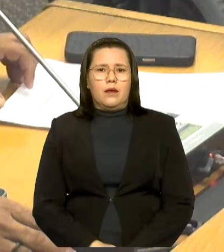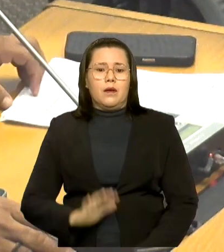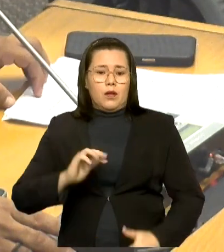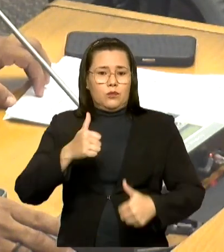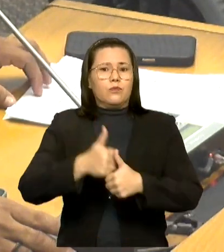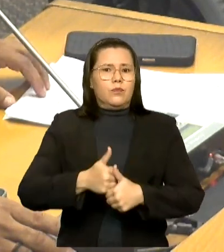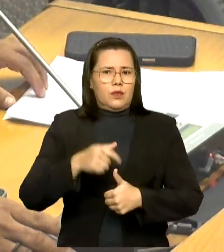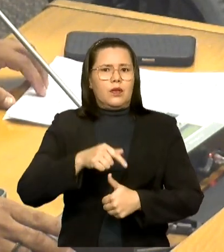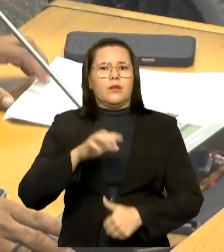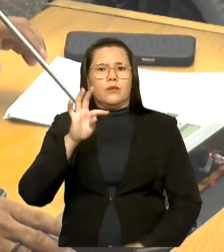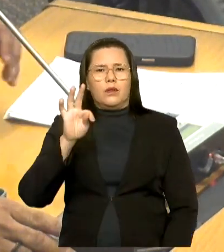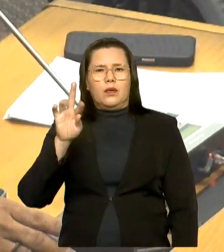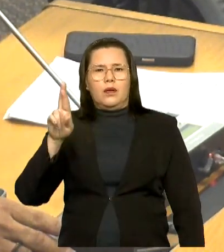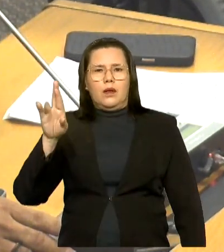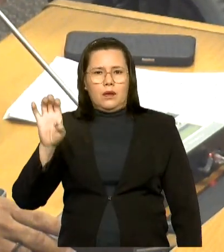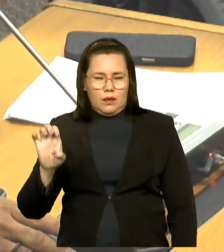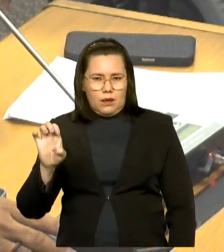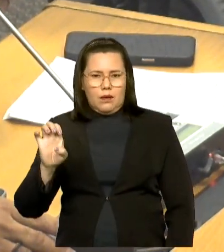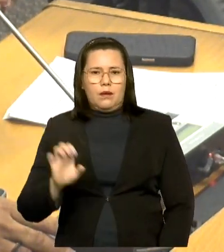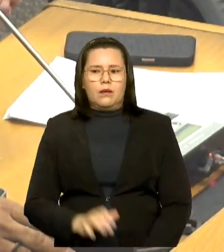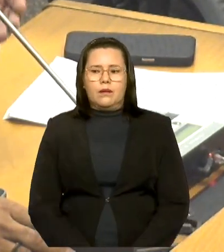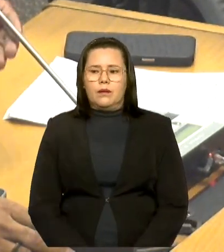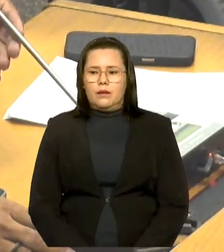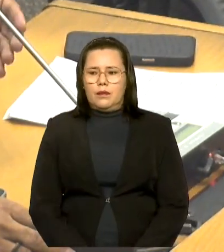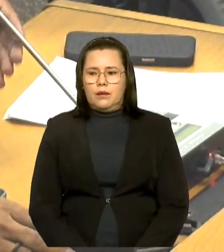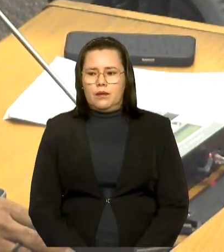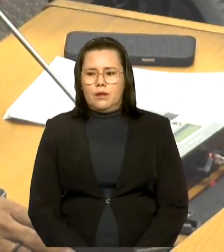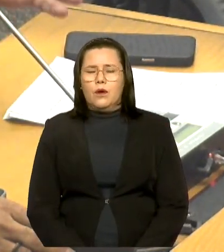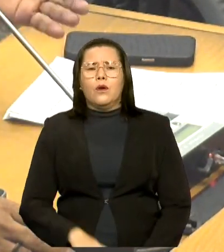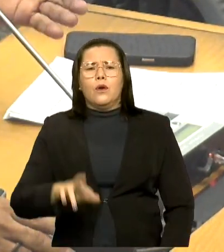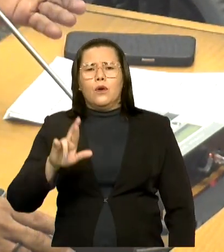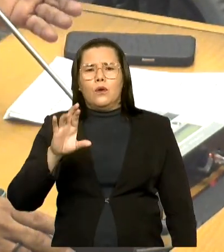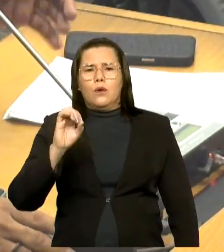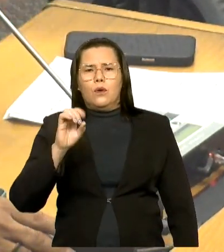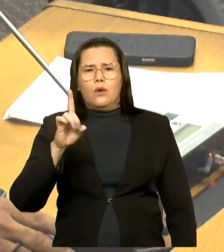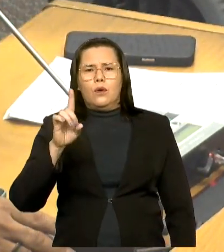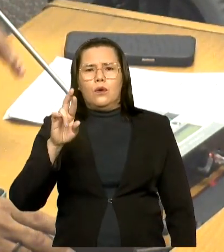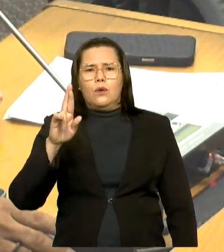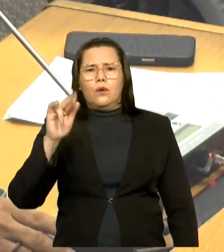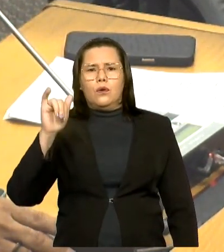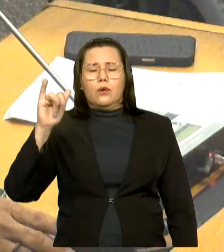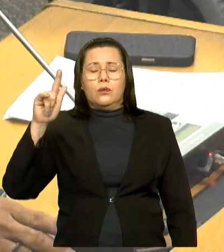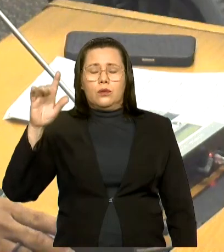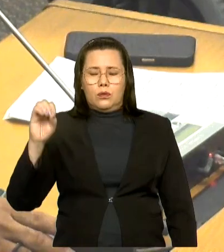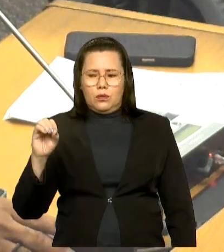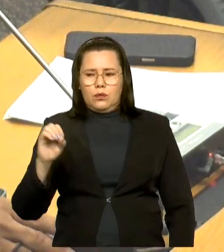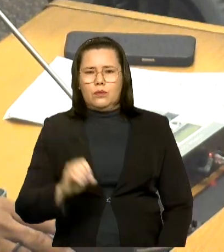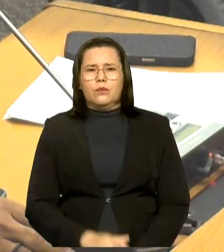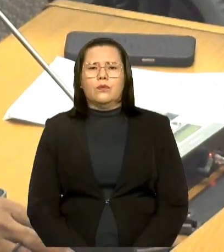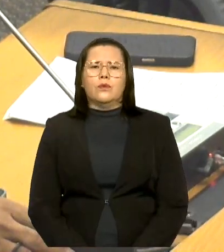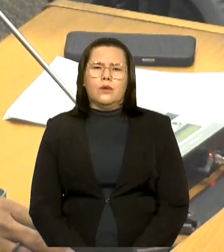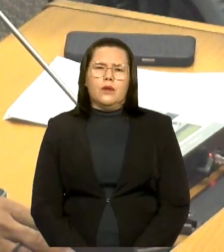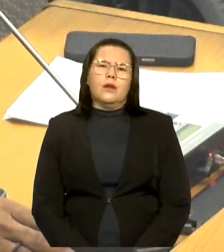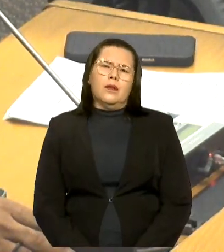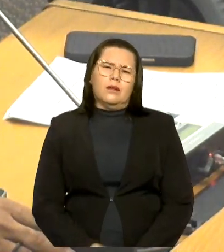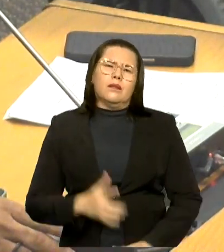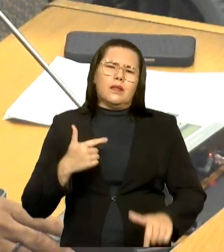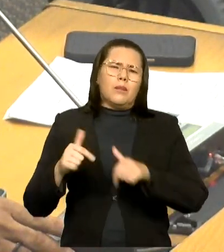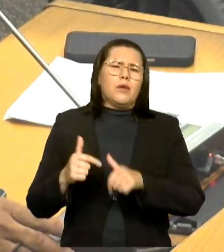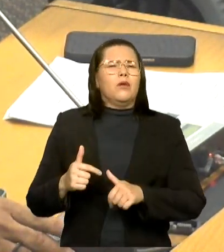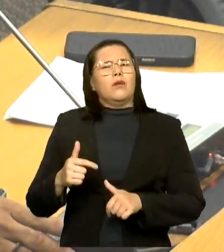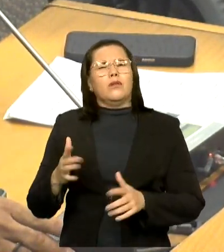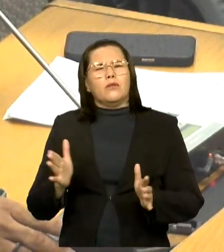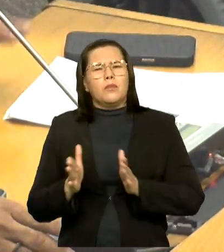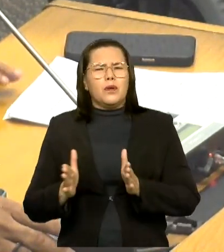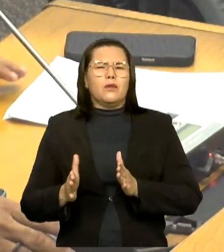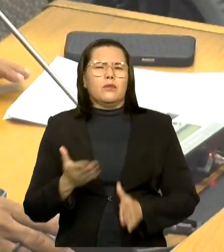deputados. Muito embora o Rodrigo Maia era gestão do ex-governador Flávio Dino, mas sempre de forma muito respeitosa com esta casa, com o mandato do